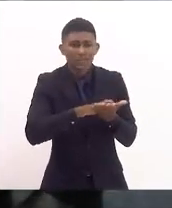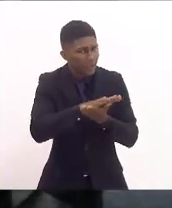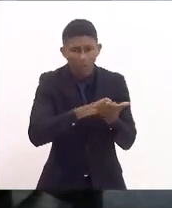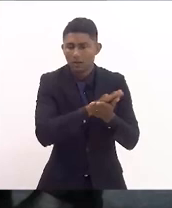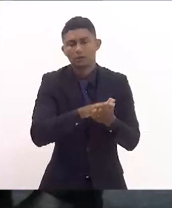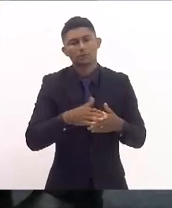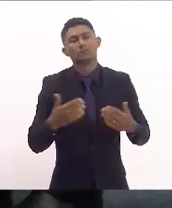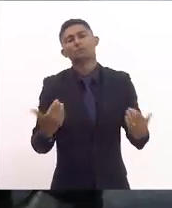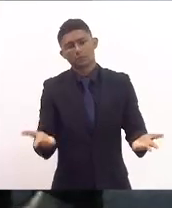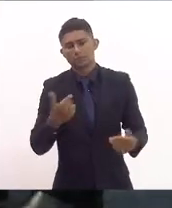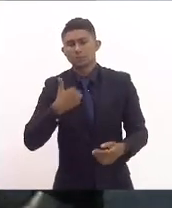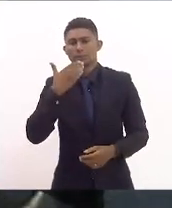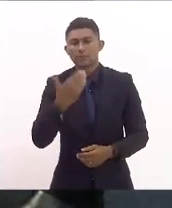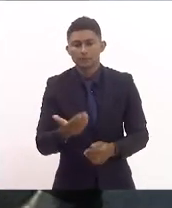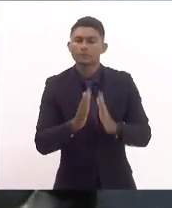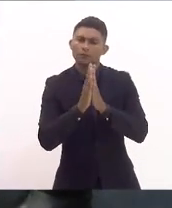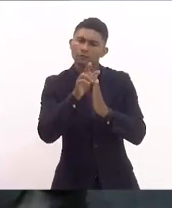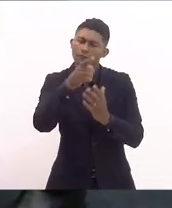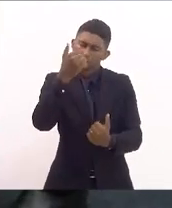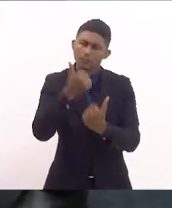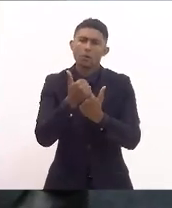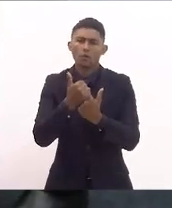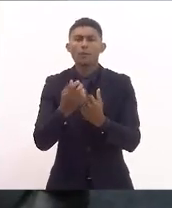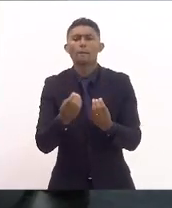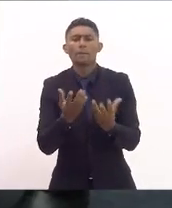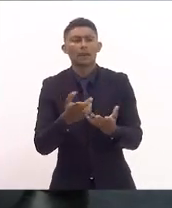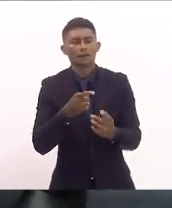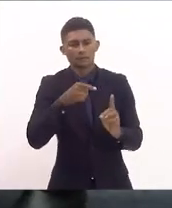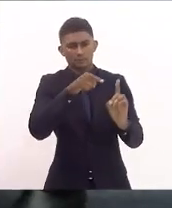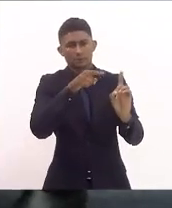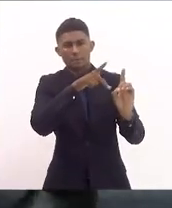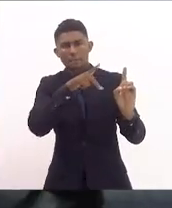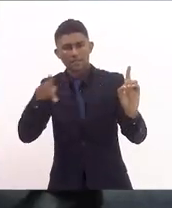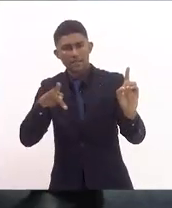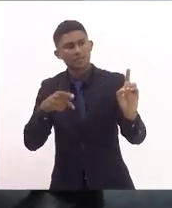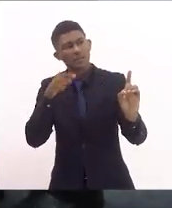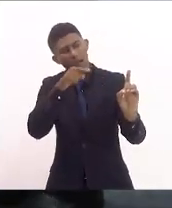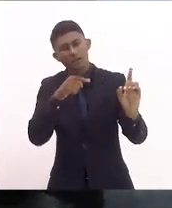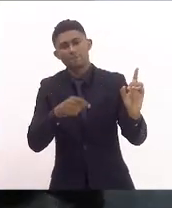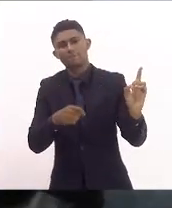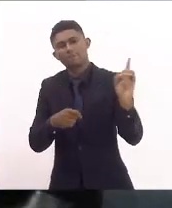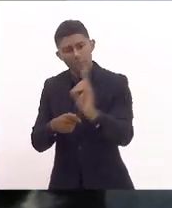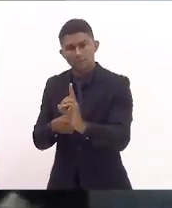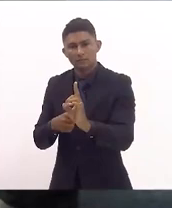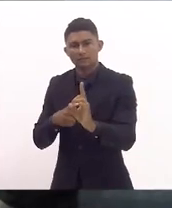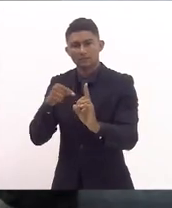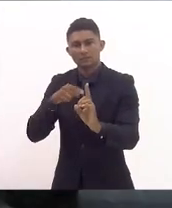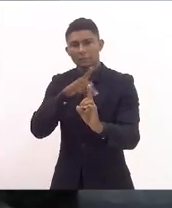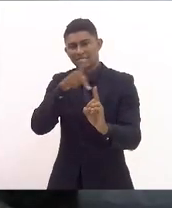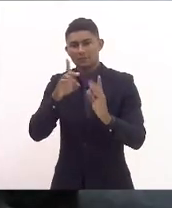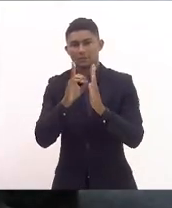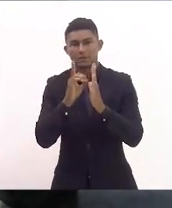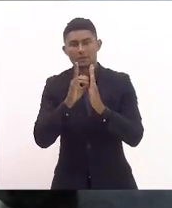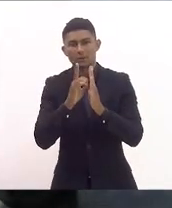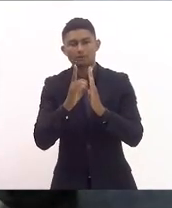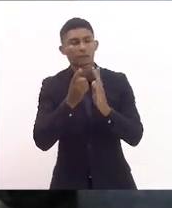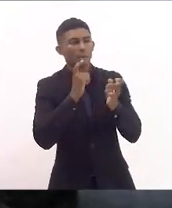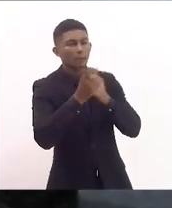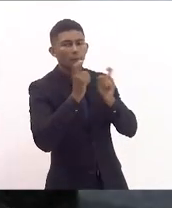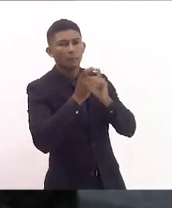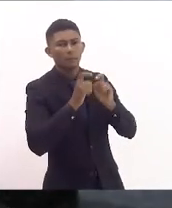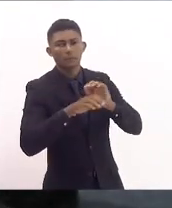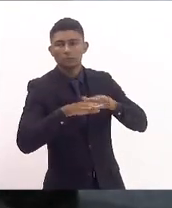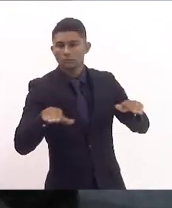vossa excelência o apoio para que o Adolfo Konder seja escutado a gente só bater uma um